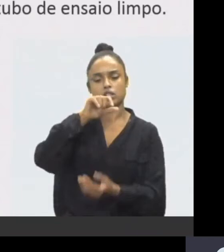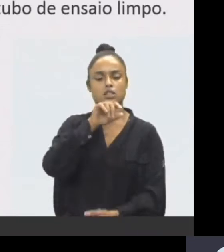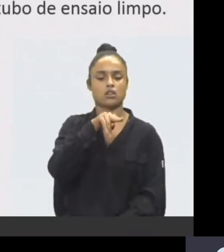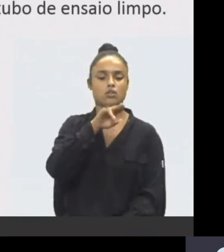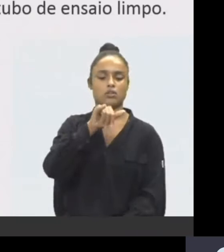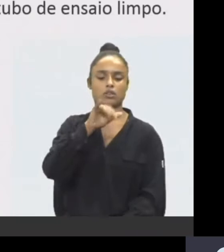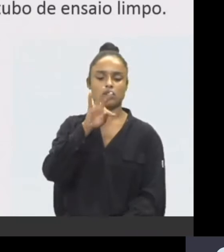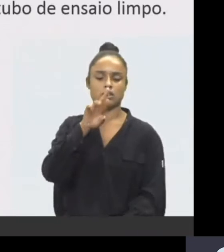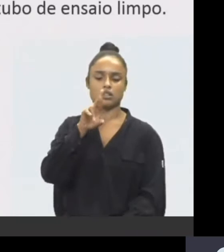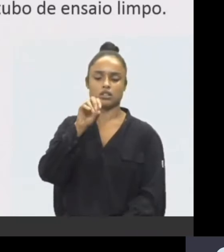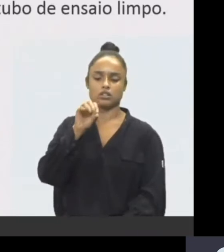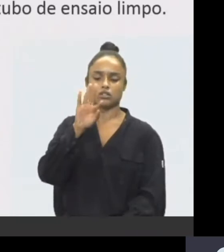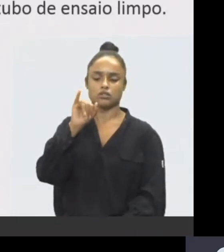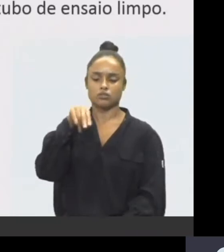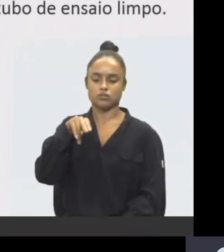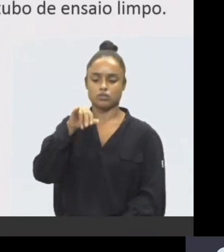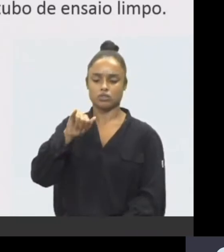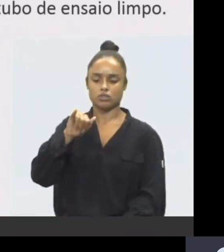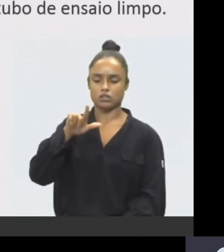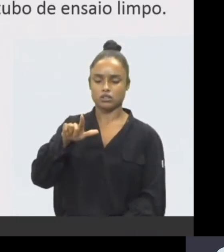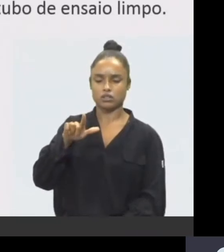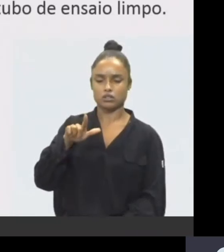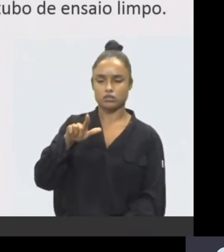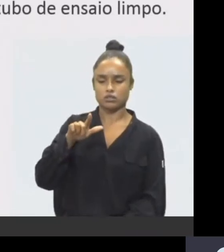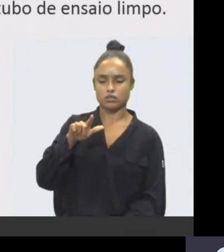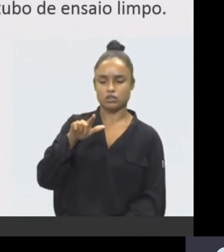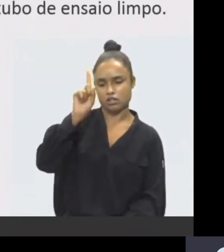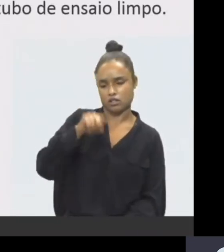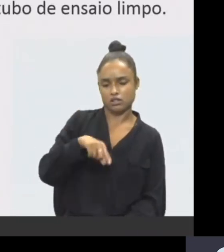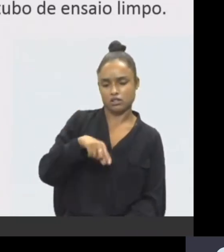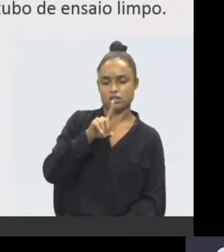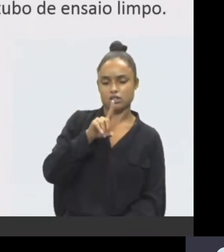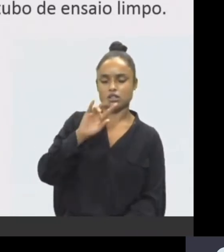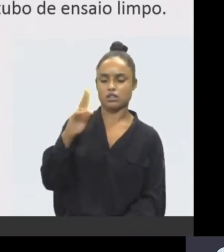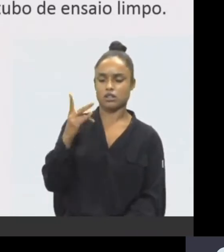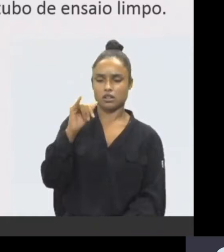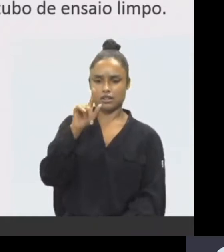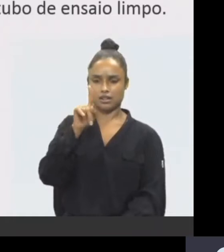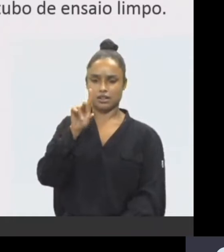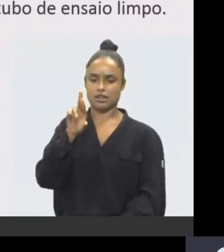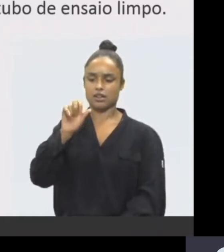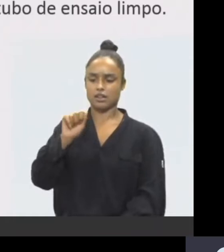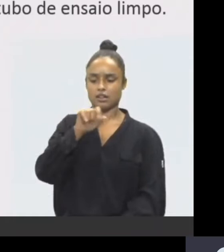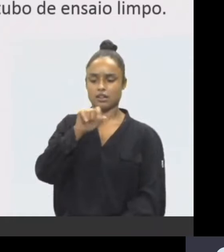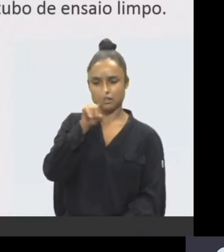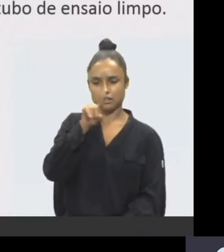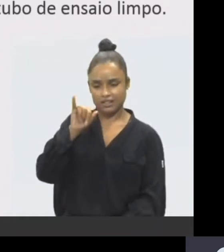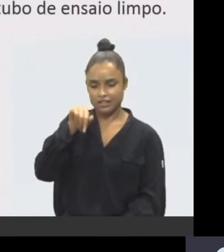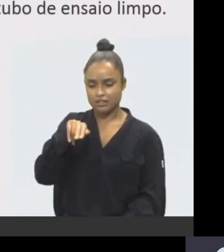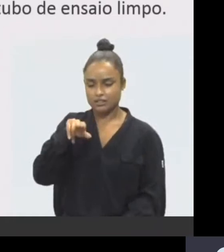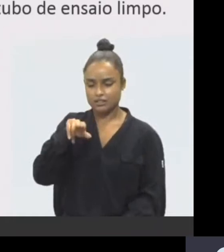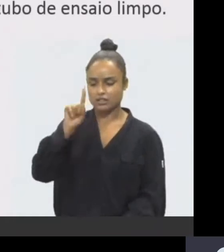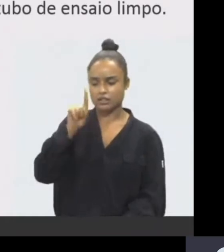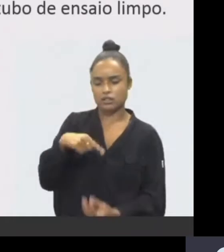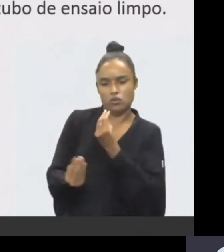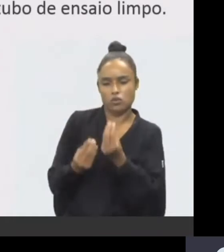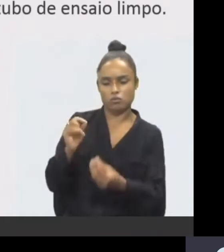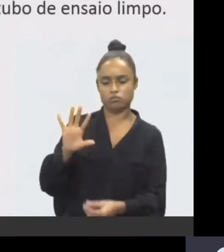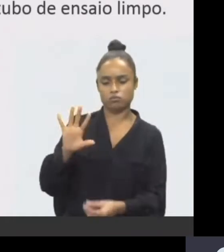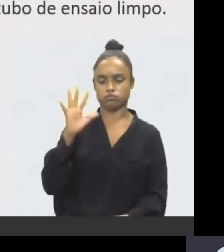de nitrofenilhidrazina. E nós vamos observar e verificar o que vai ocorrer com a adição desse